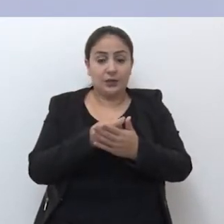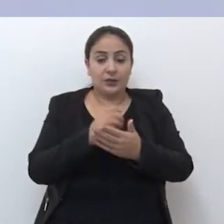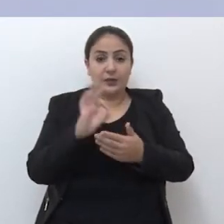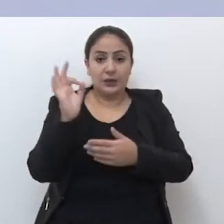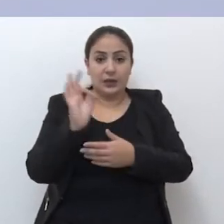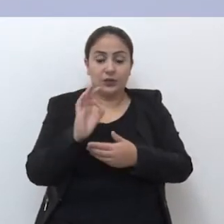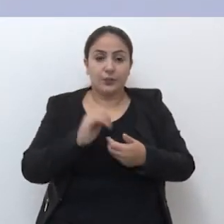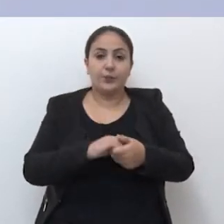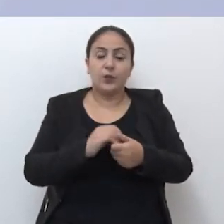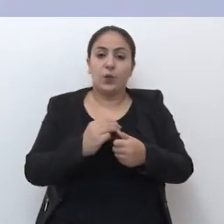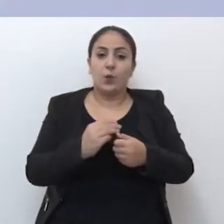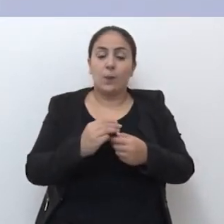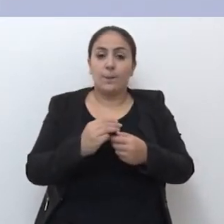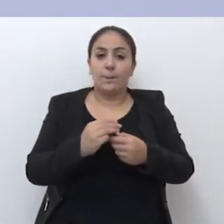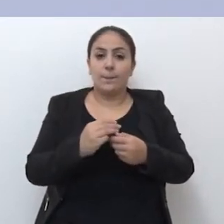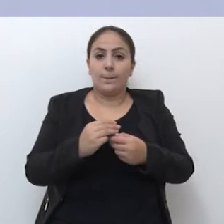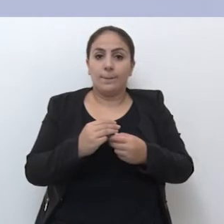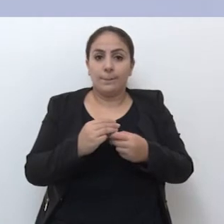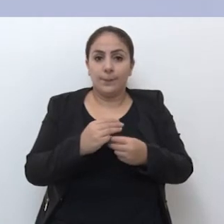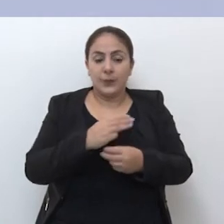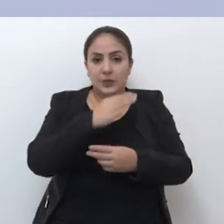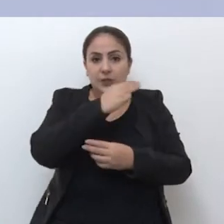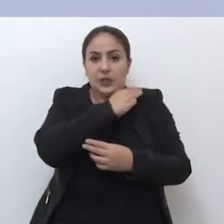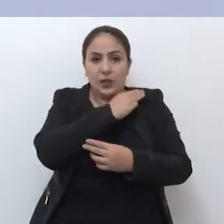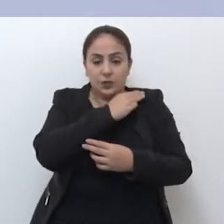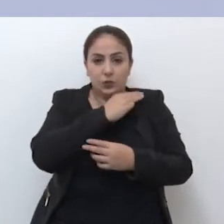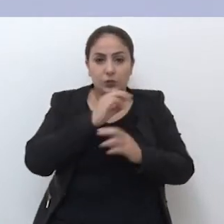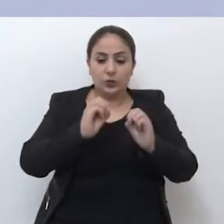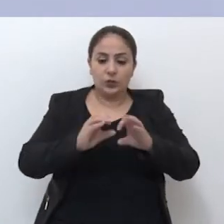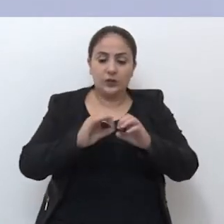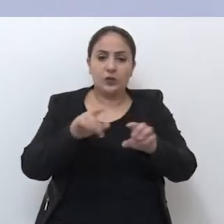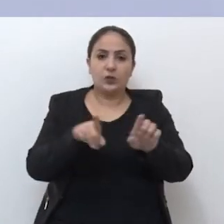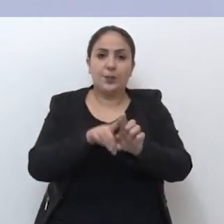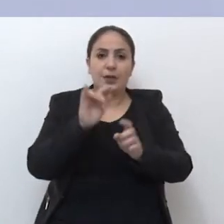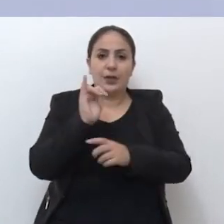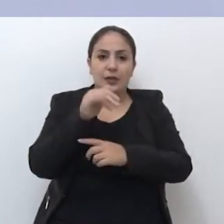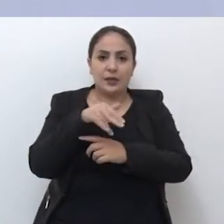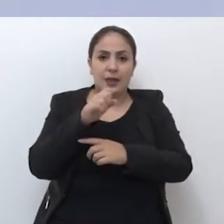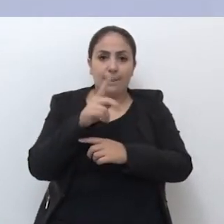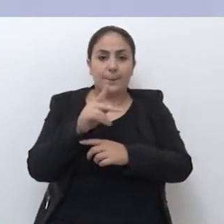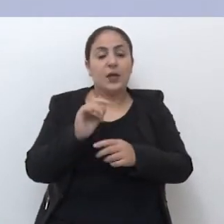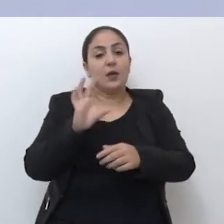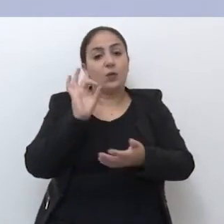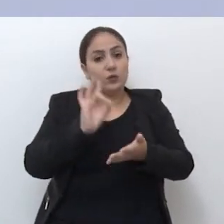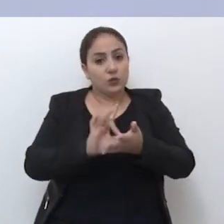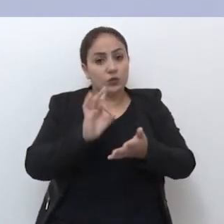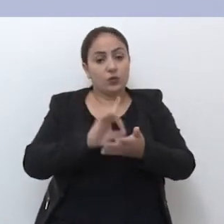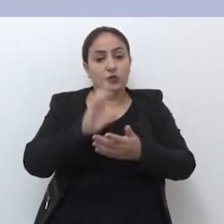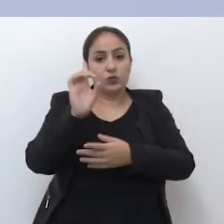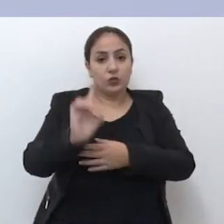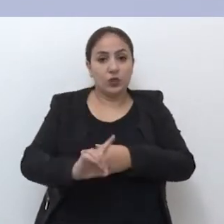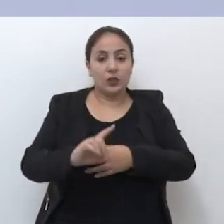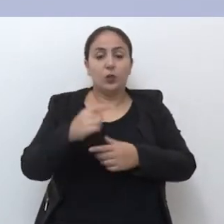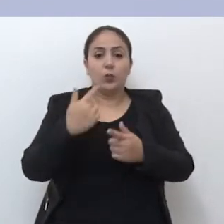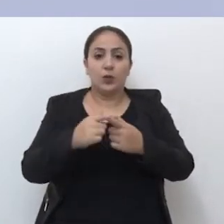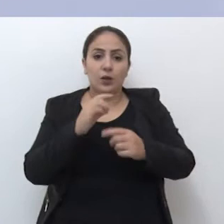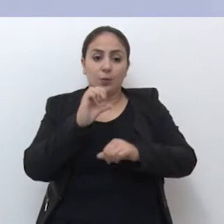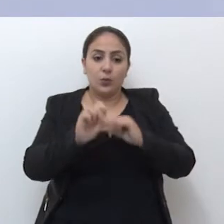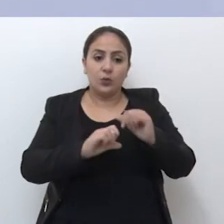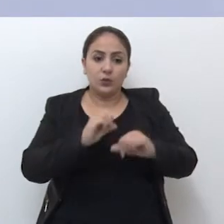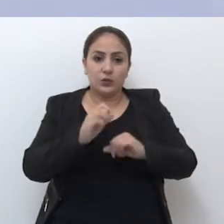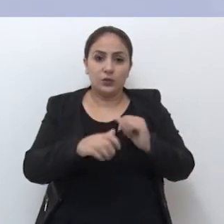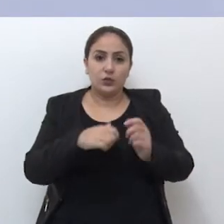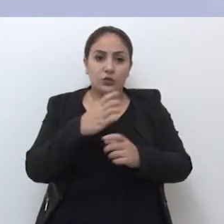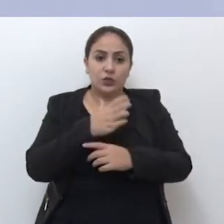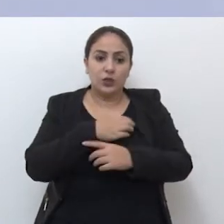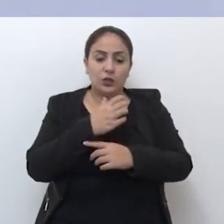pagamento. O Ministério da Educação e o INEP decidiram assegurar o direito para estes candidatos por causa da